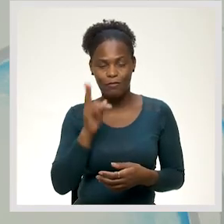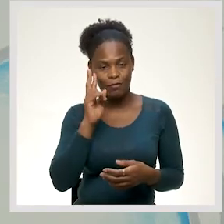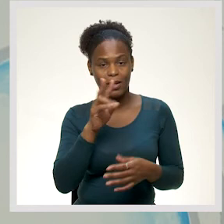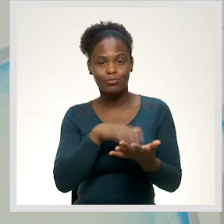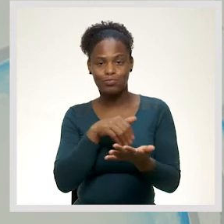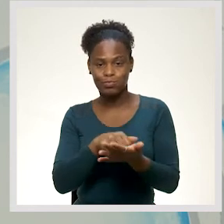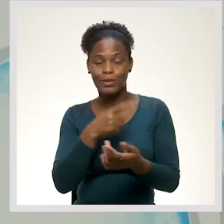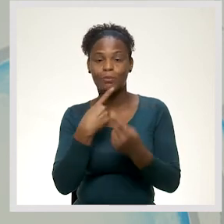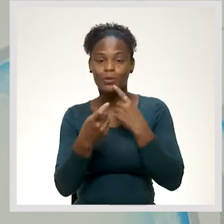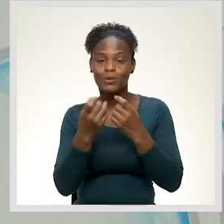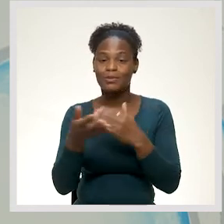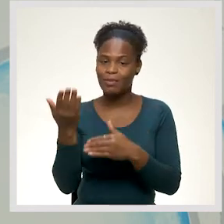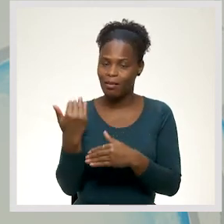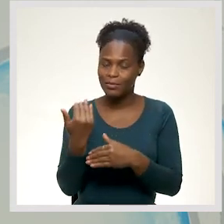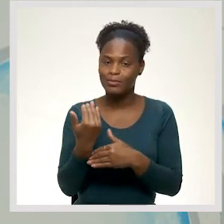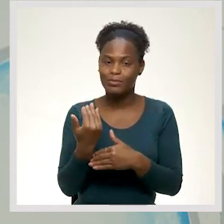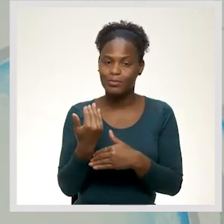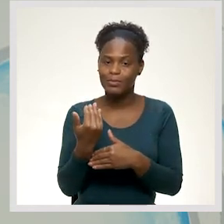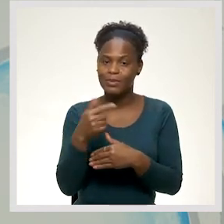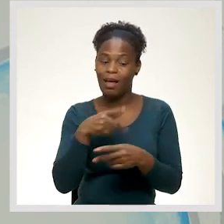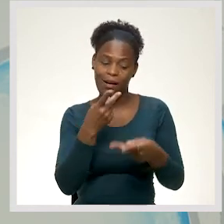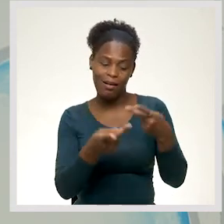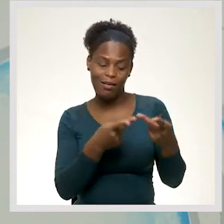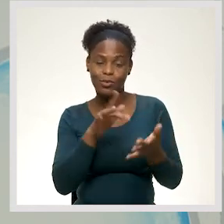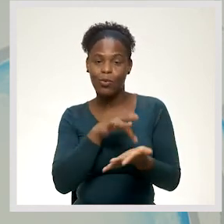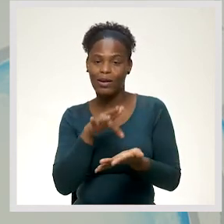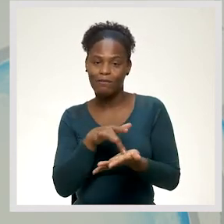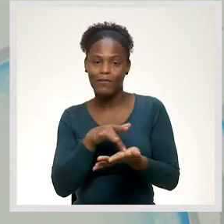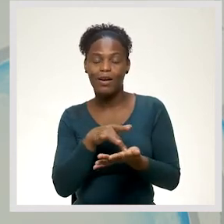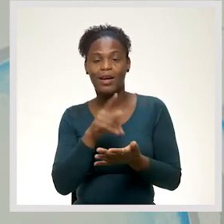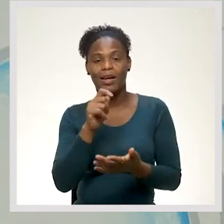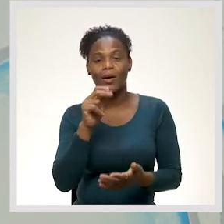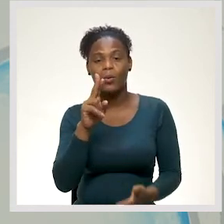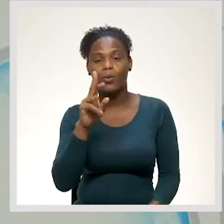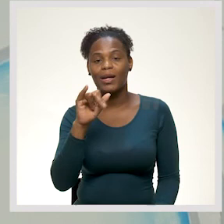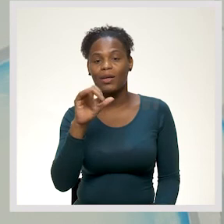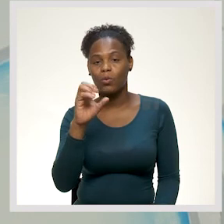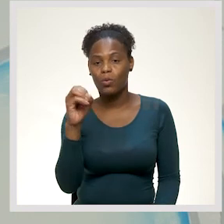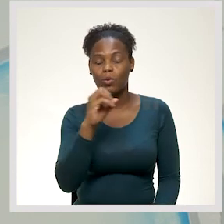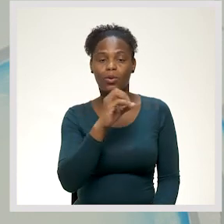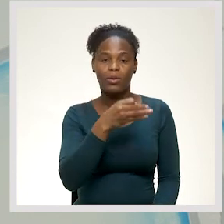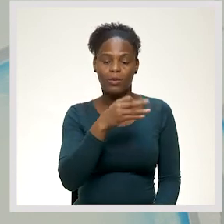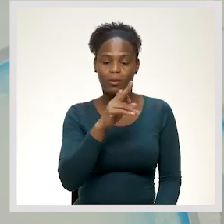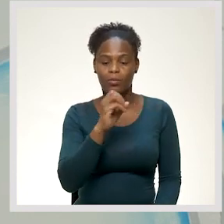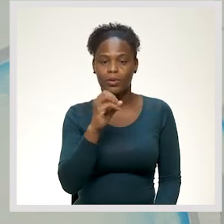conferidas as questões aqui levantadas na análise da obra Eurico, o